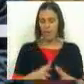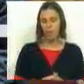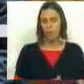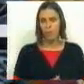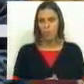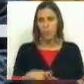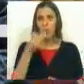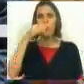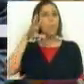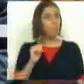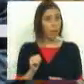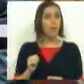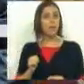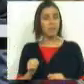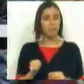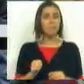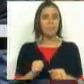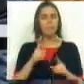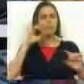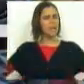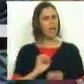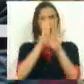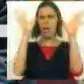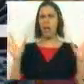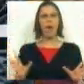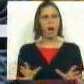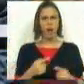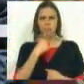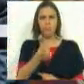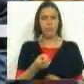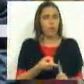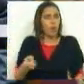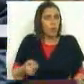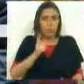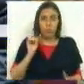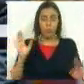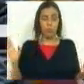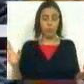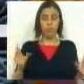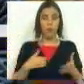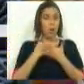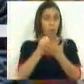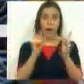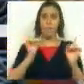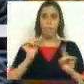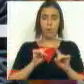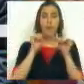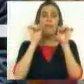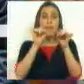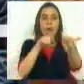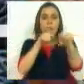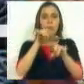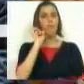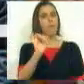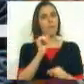seguinte: o Partido Socialista deixa-lhe bem claro que não está e não apoiará esta sua